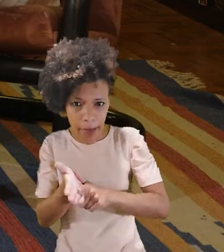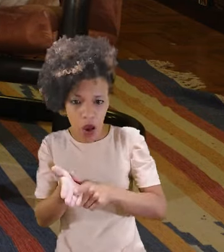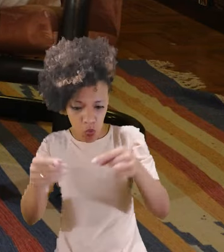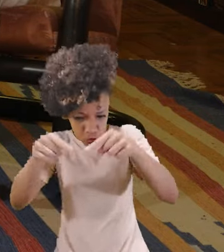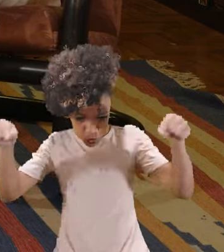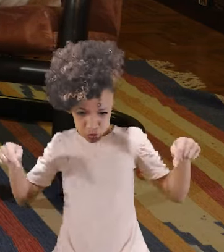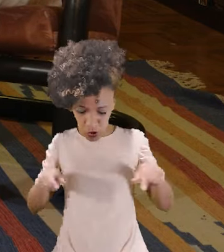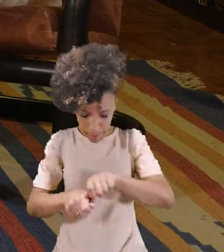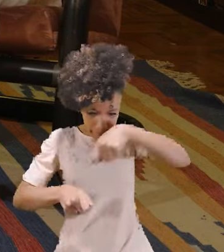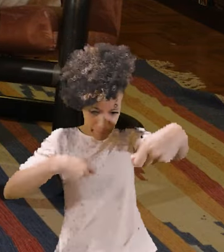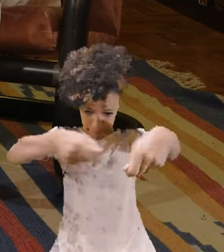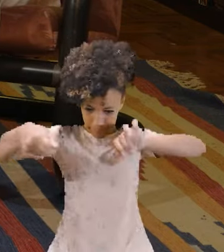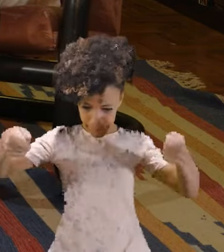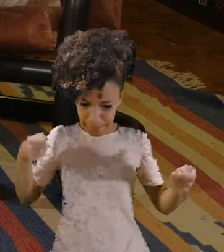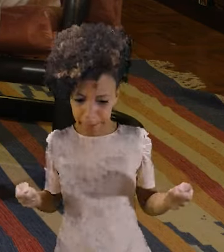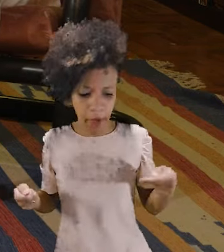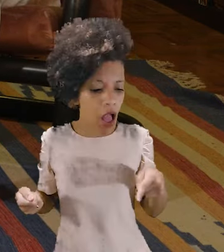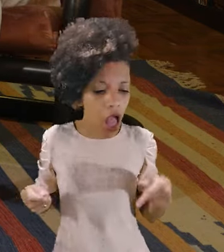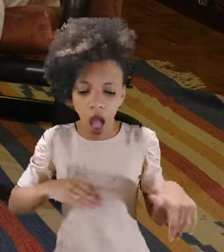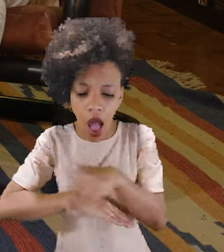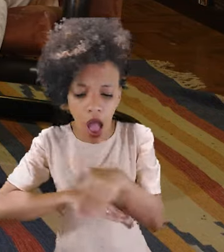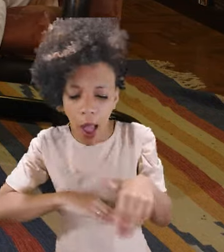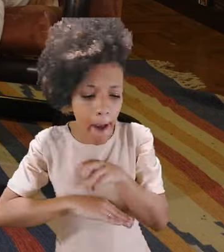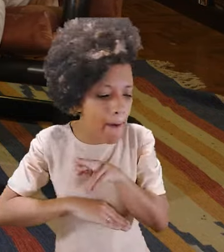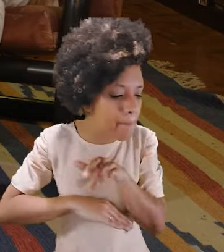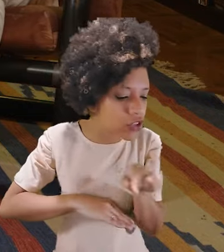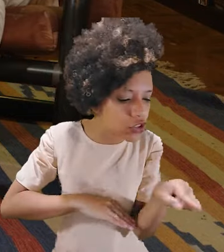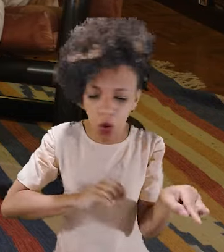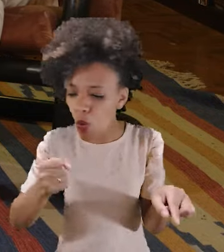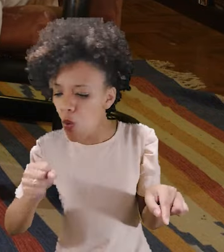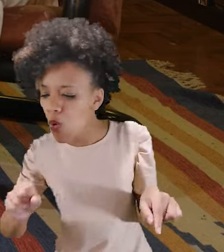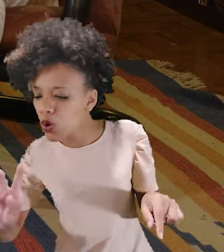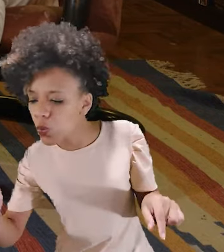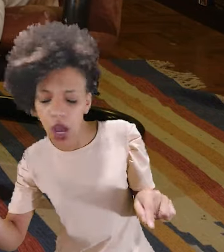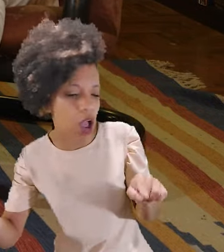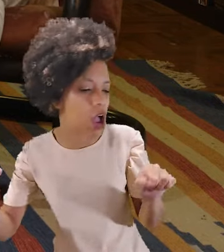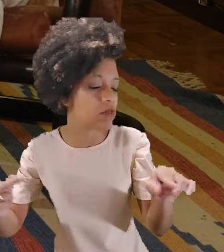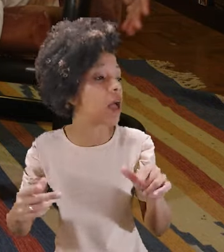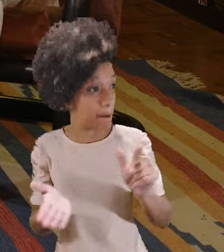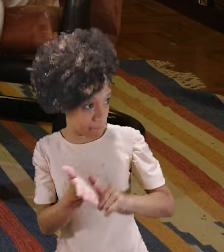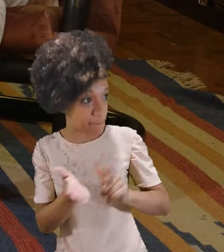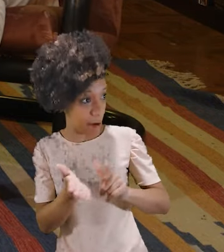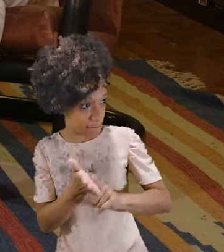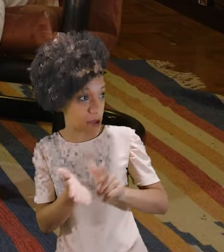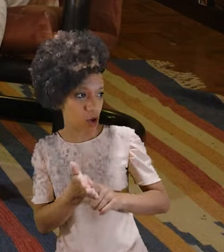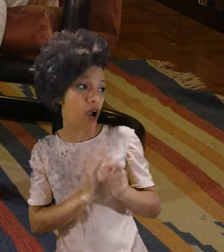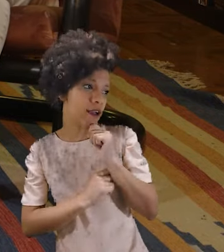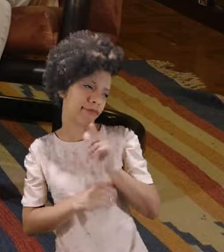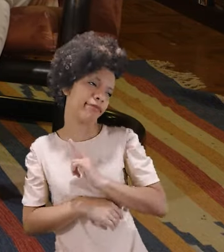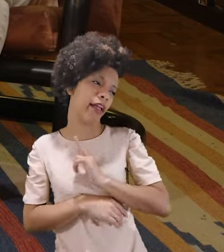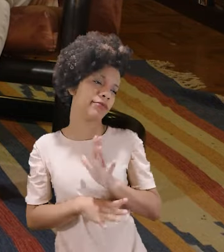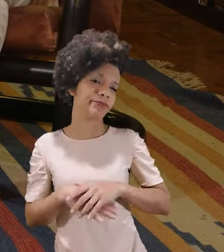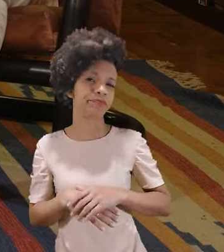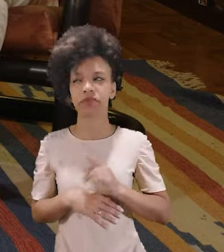tipo mapa de exatamente do a Marginal aqui do olho o h era isso é um mapa o papel mesmo negócio assim não